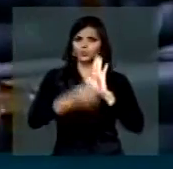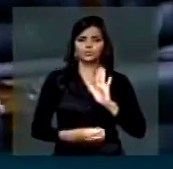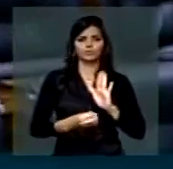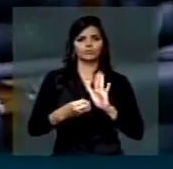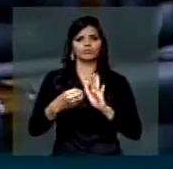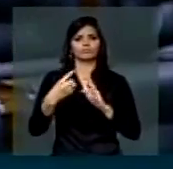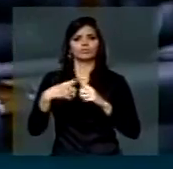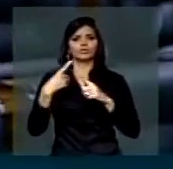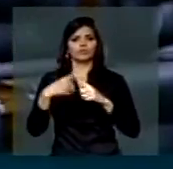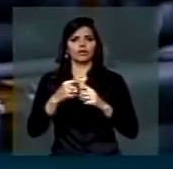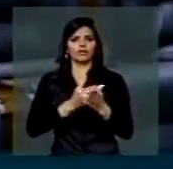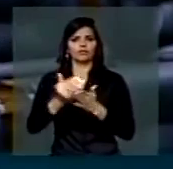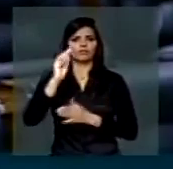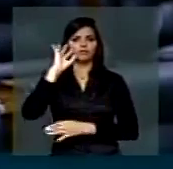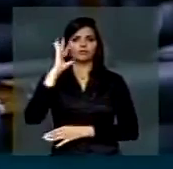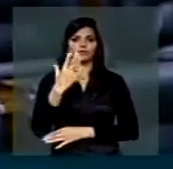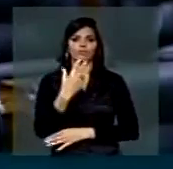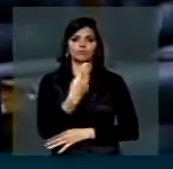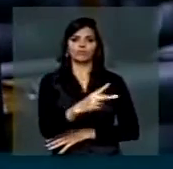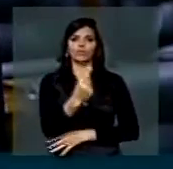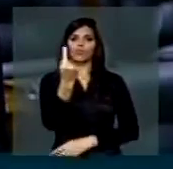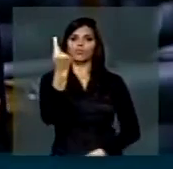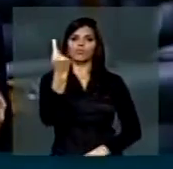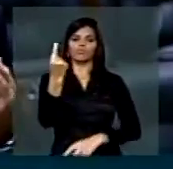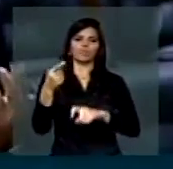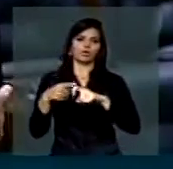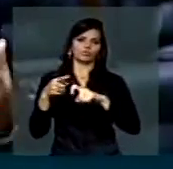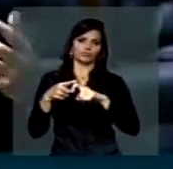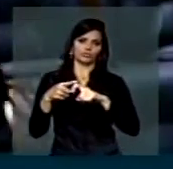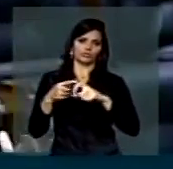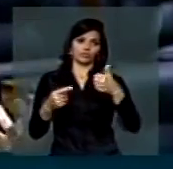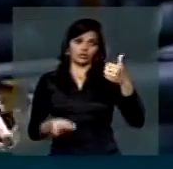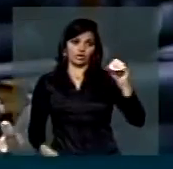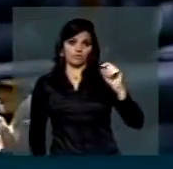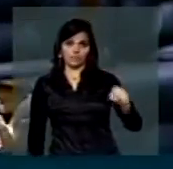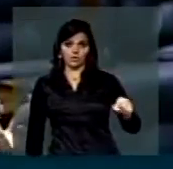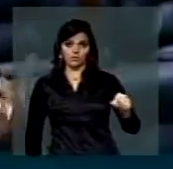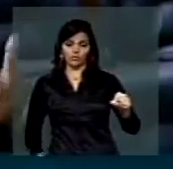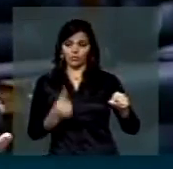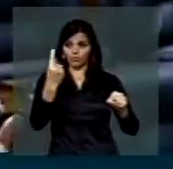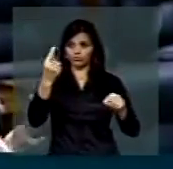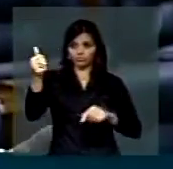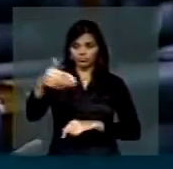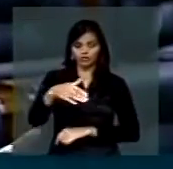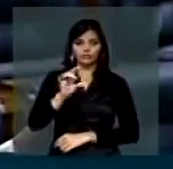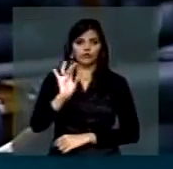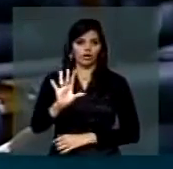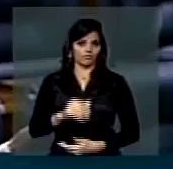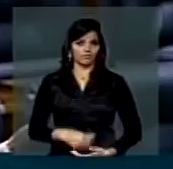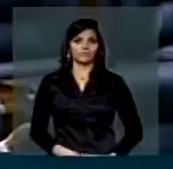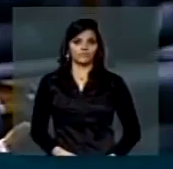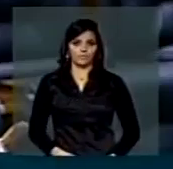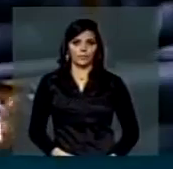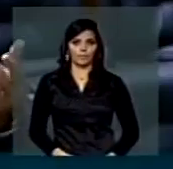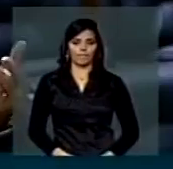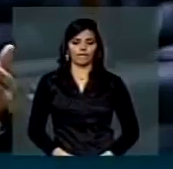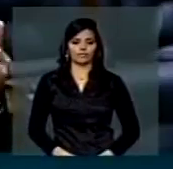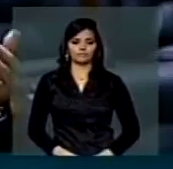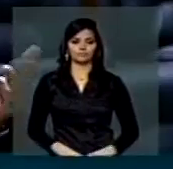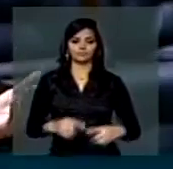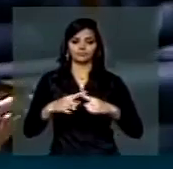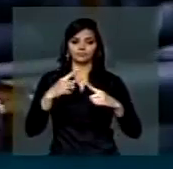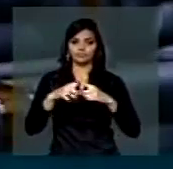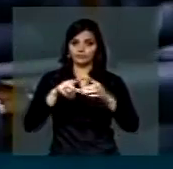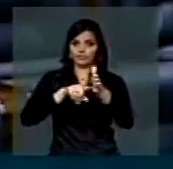Médicos a partir da decisão de um dos médicos, que é um dos 10 mil que atuam no programa. E